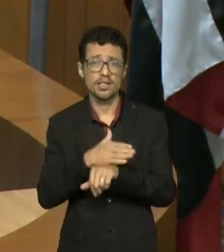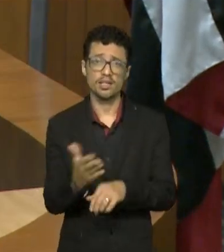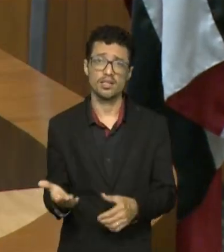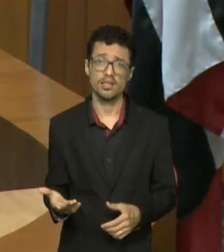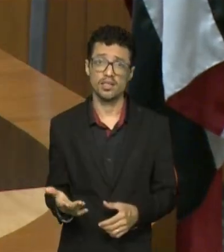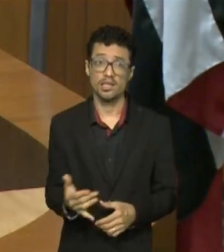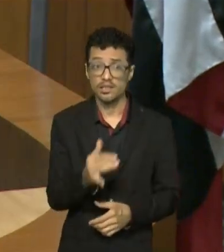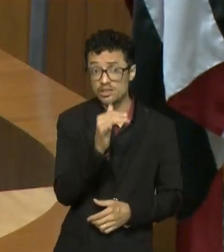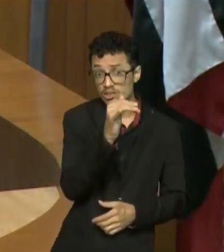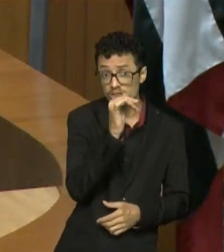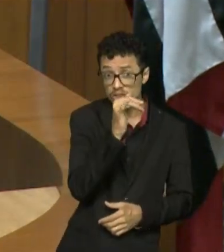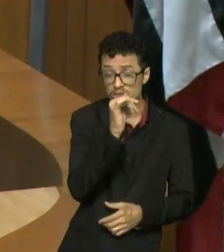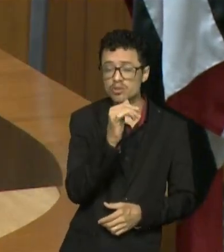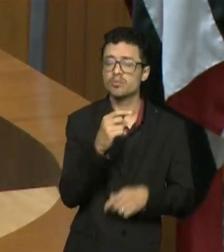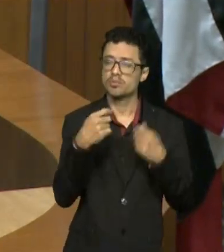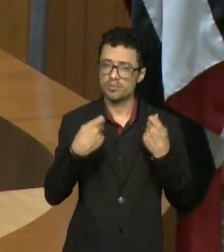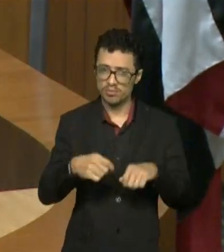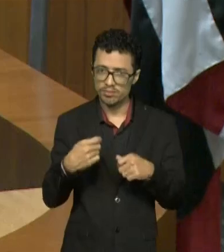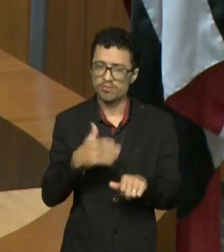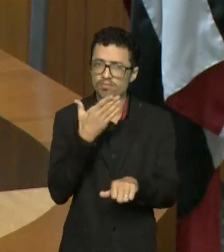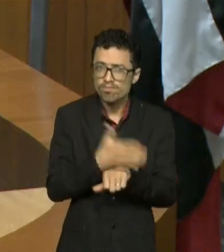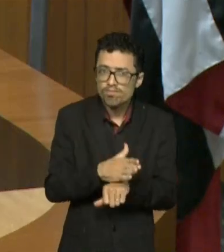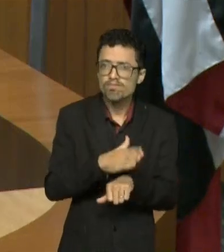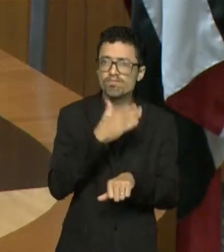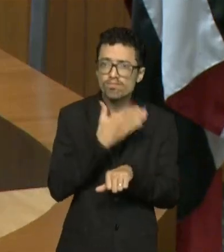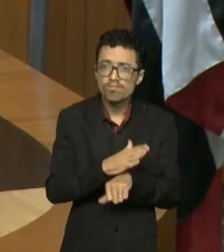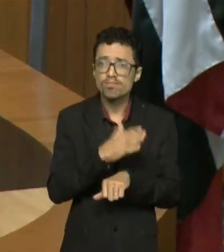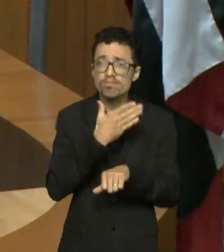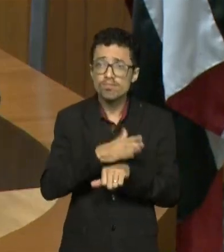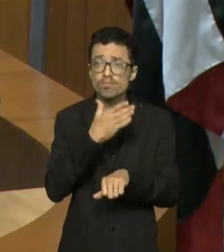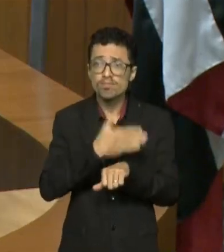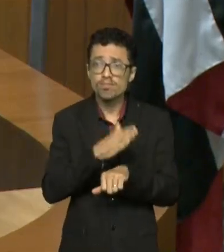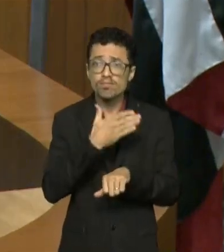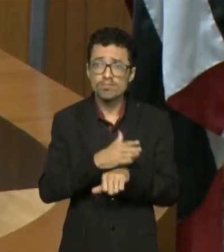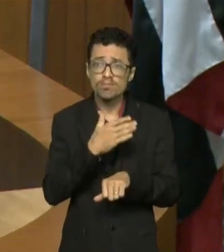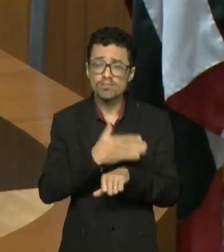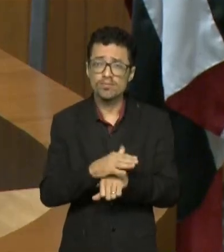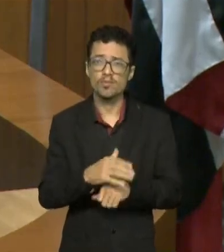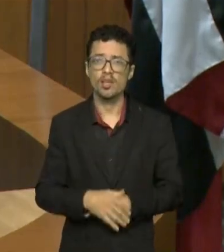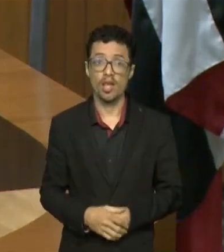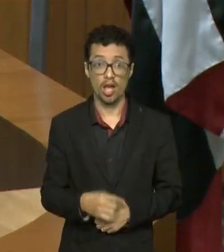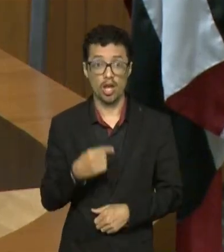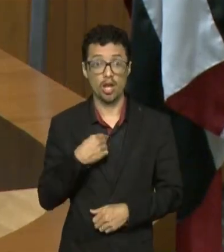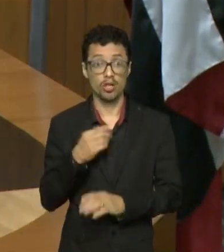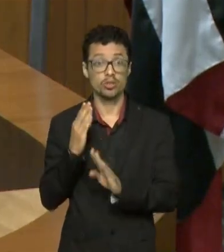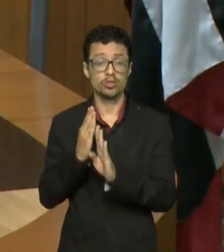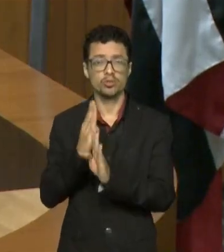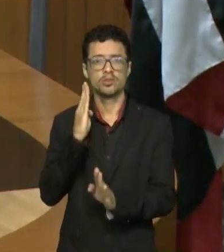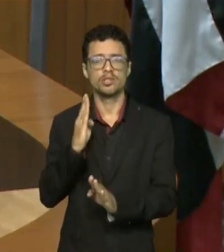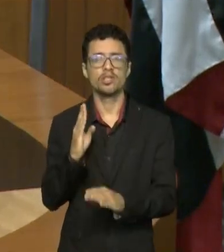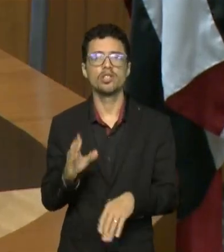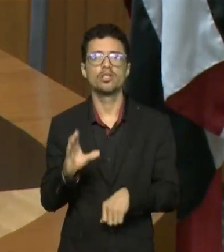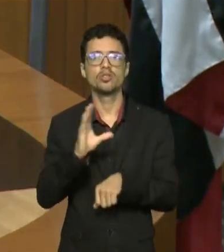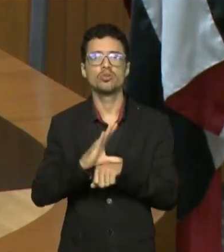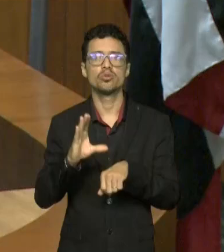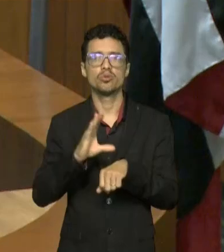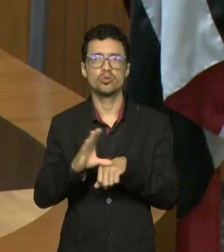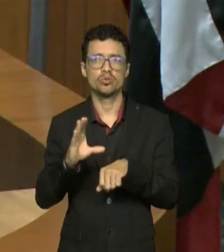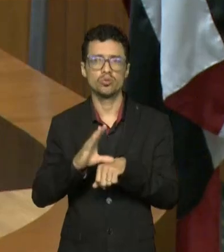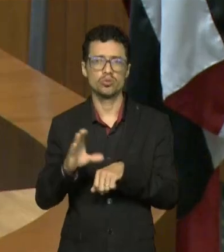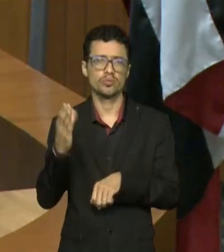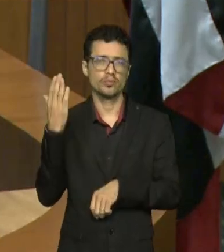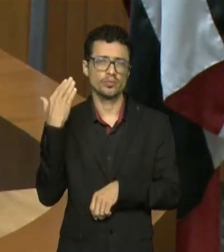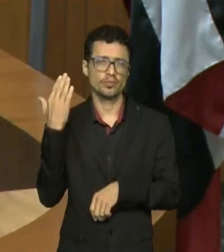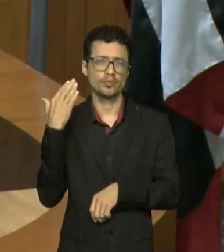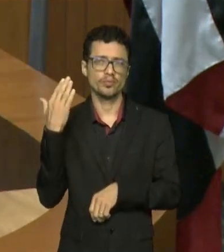uma coisa que precisa ser feita de maneira repetida. Eu descobri, deputado Fred, que naquele curso de formação, nos concursos